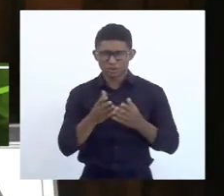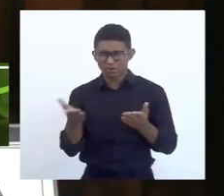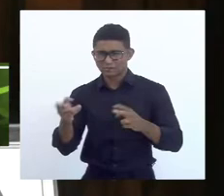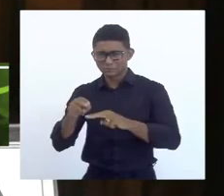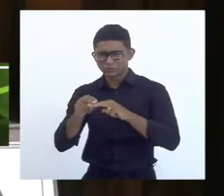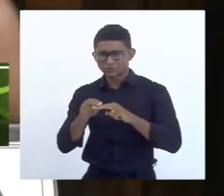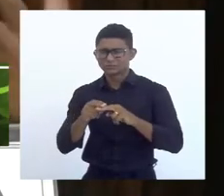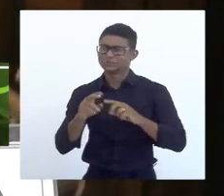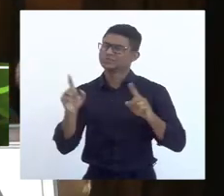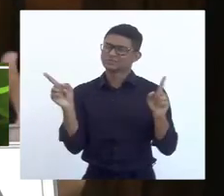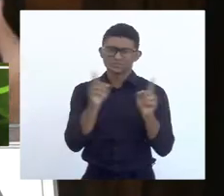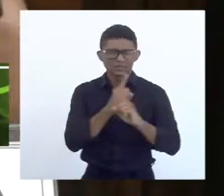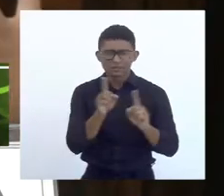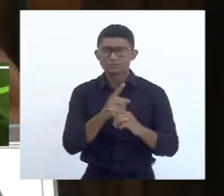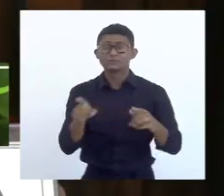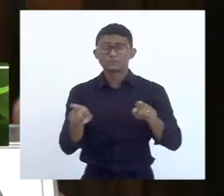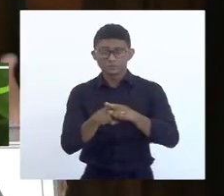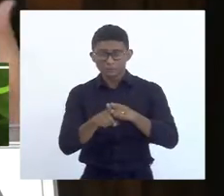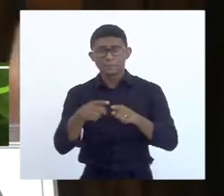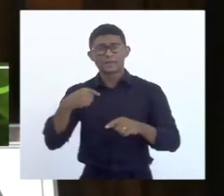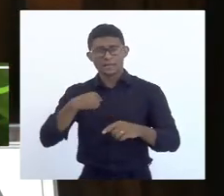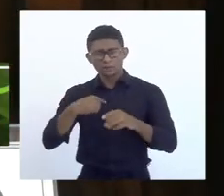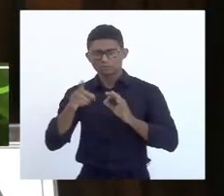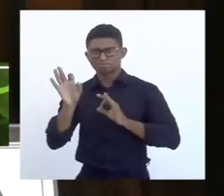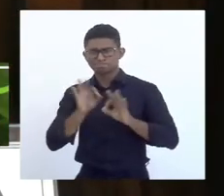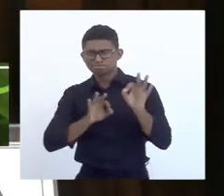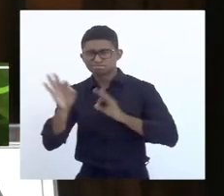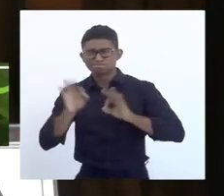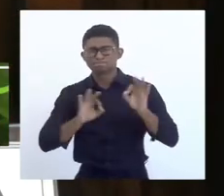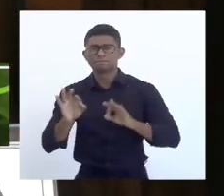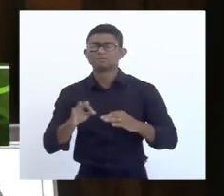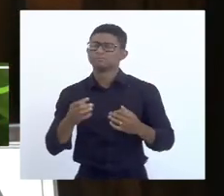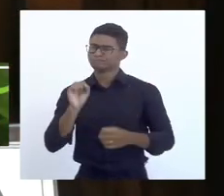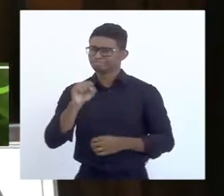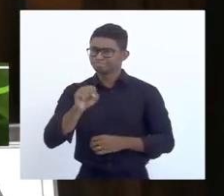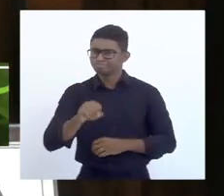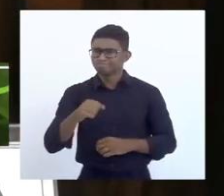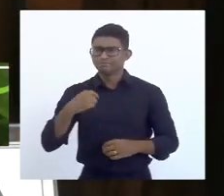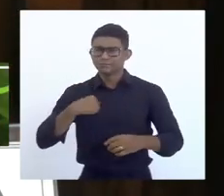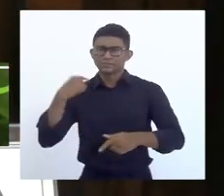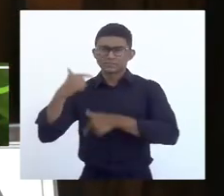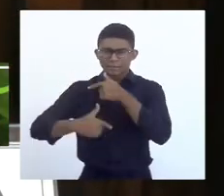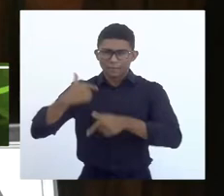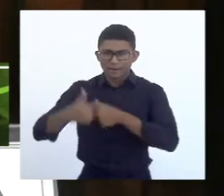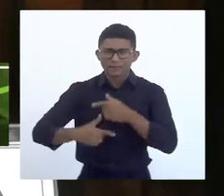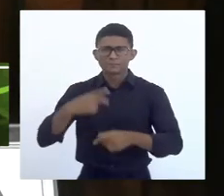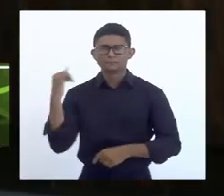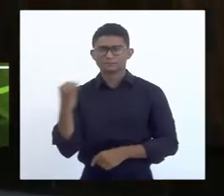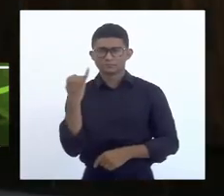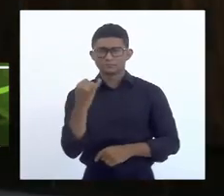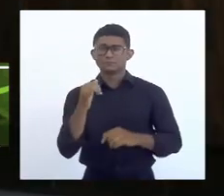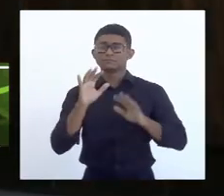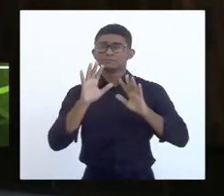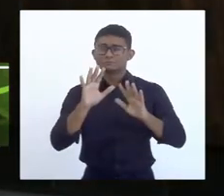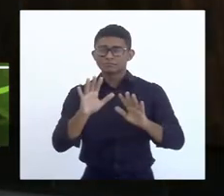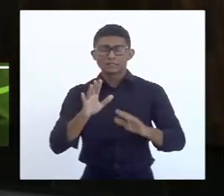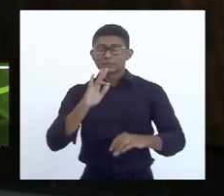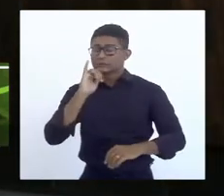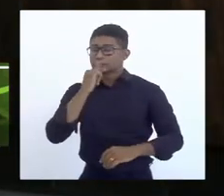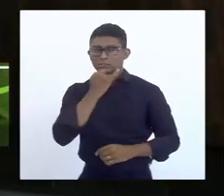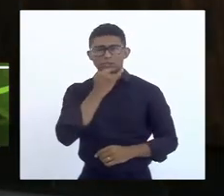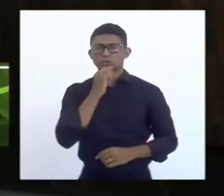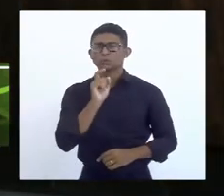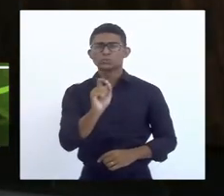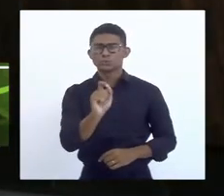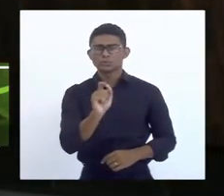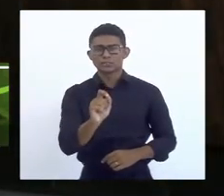estão na mesa, além de me preparar, de me dedicar, de ocupar espaços importantes, lamentavelmente eu faço parte de um clube que eu não quis